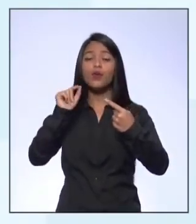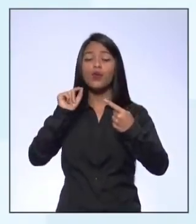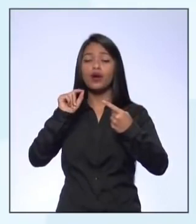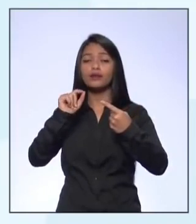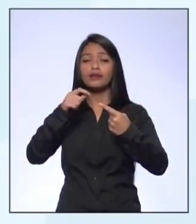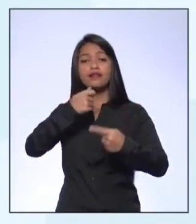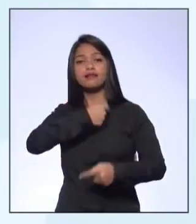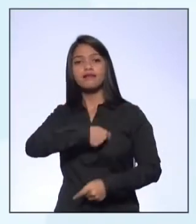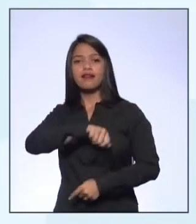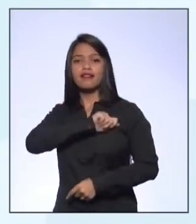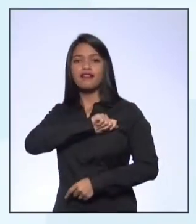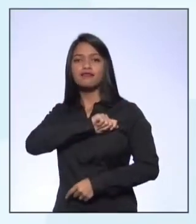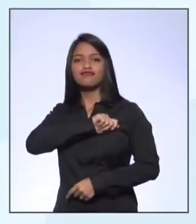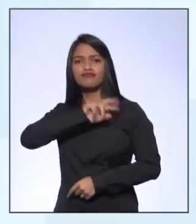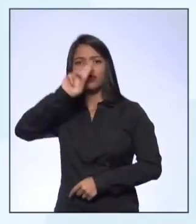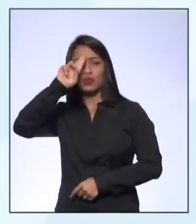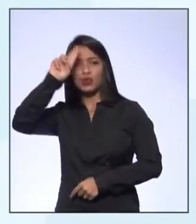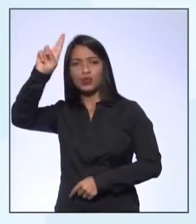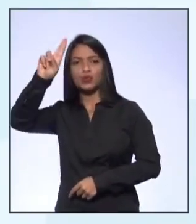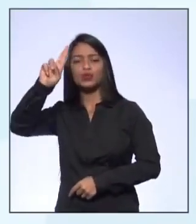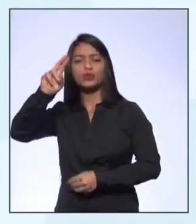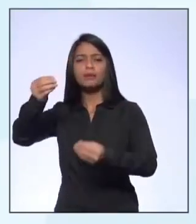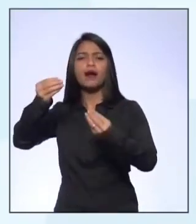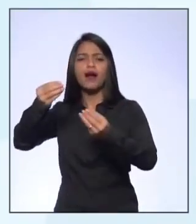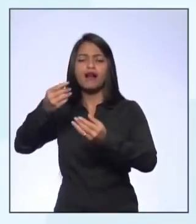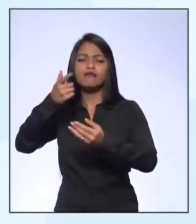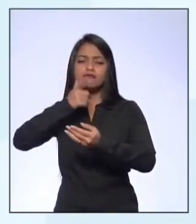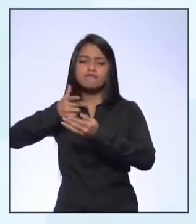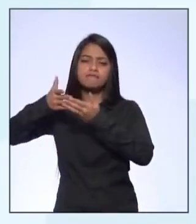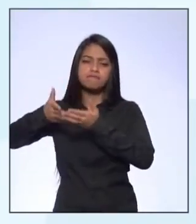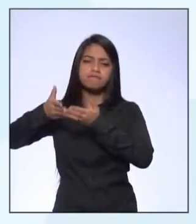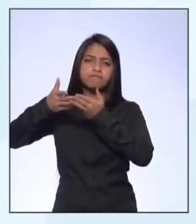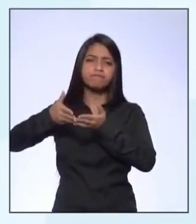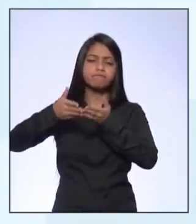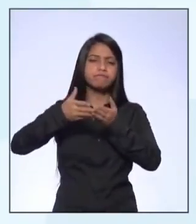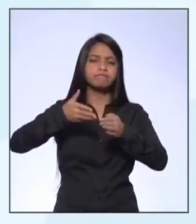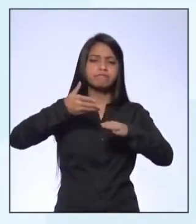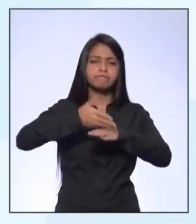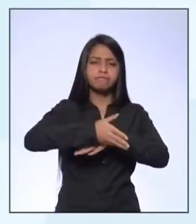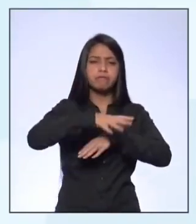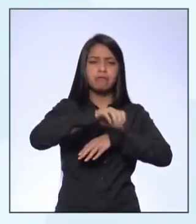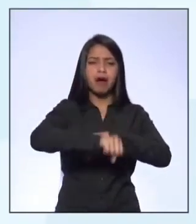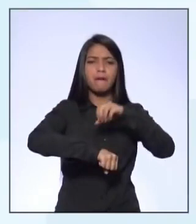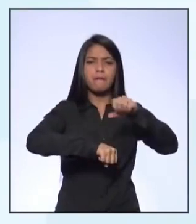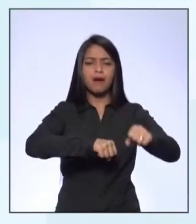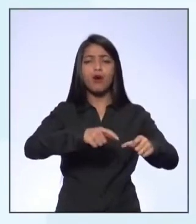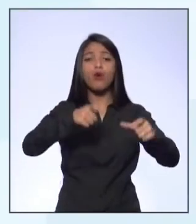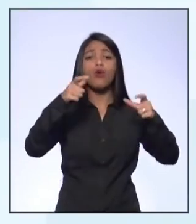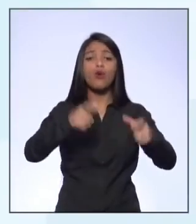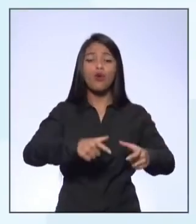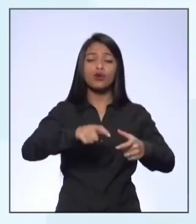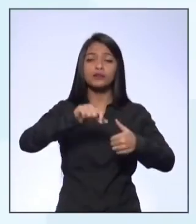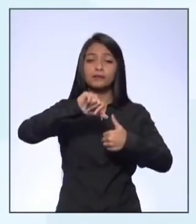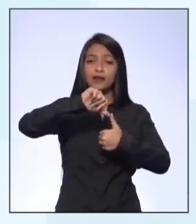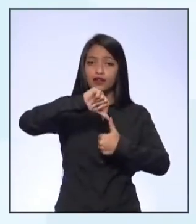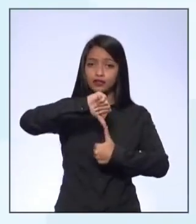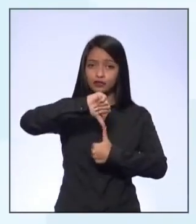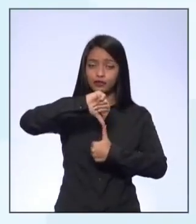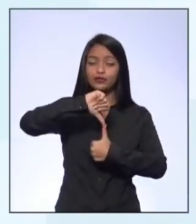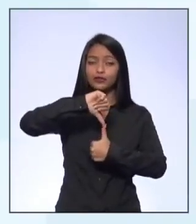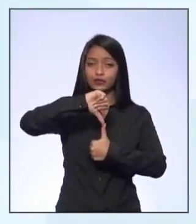conquistador espanhol responsável por colonizar aí a parte central, a parte do México, né,